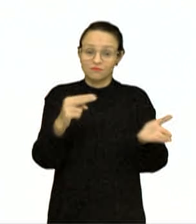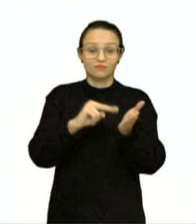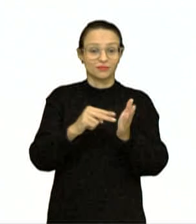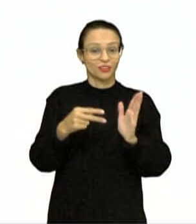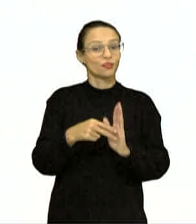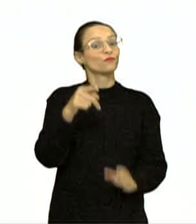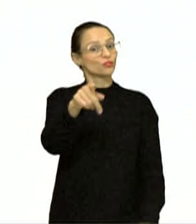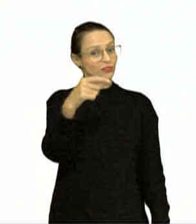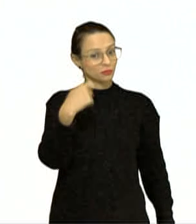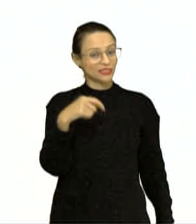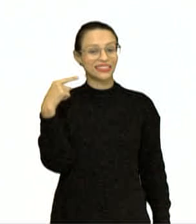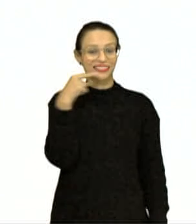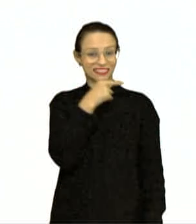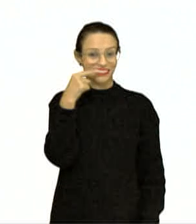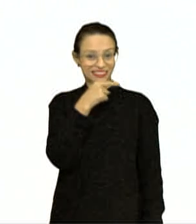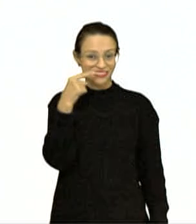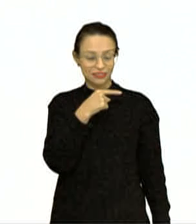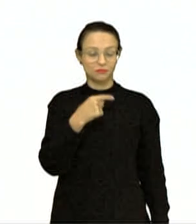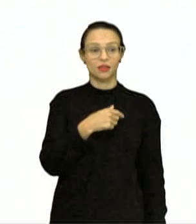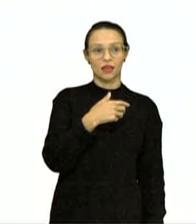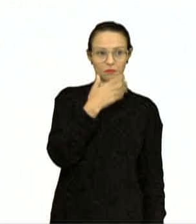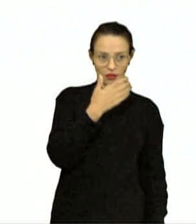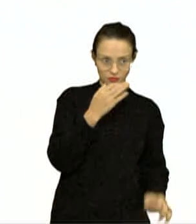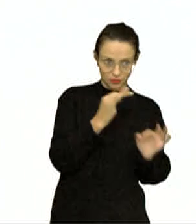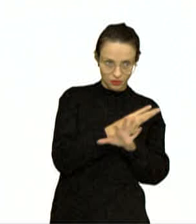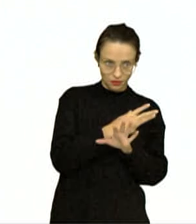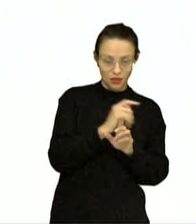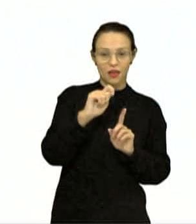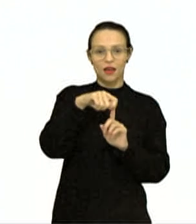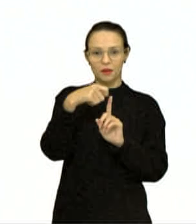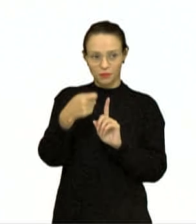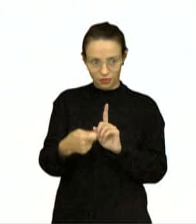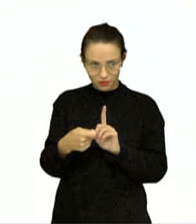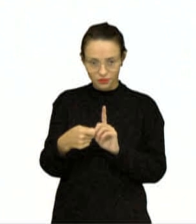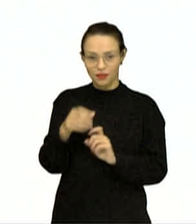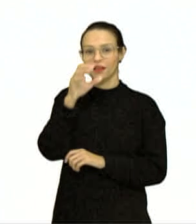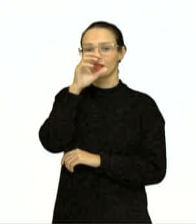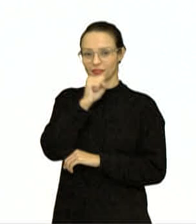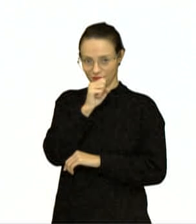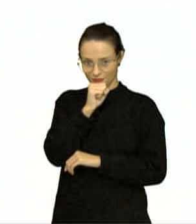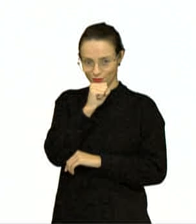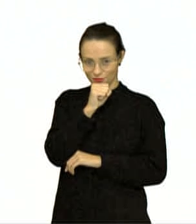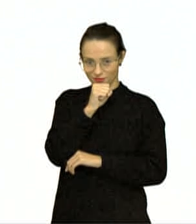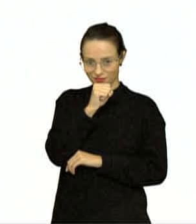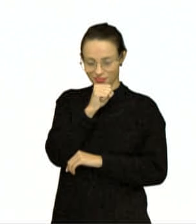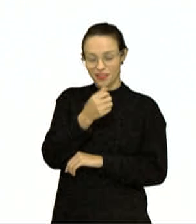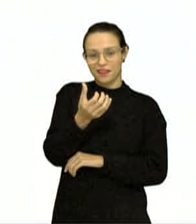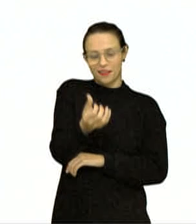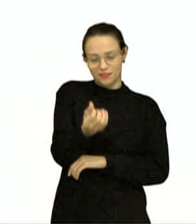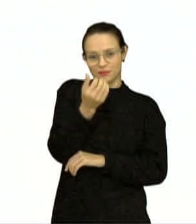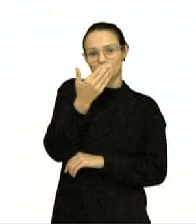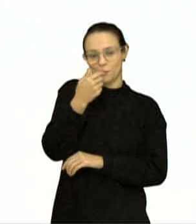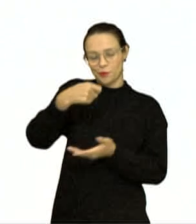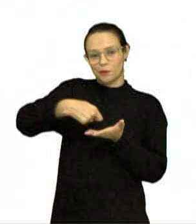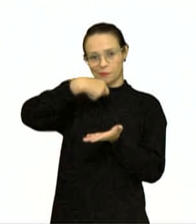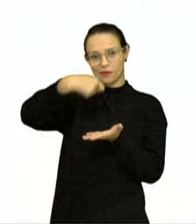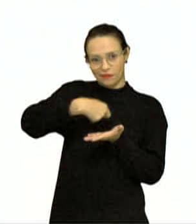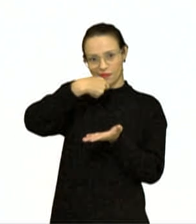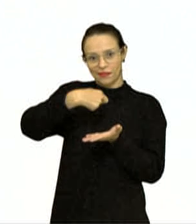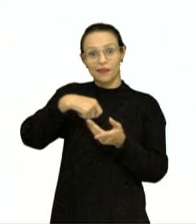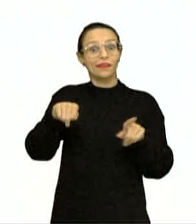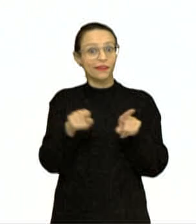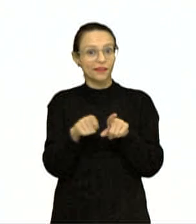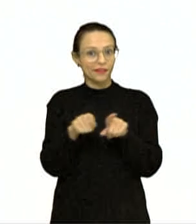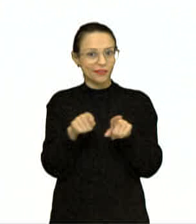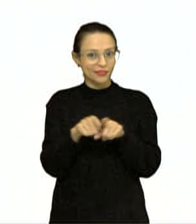você tem que escovar os dentes depois da maçã, da banana, da laranja, das 6 refeições e,